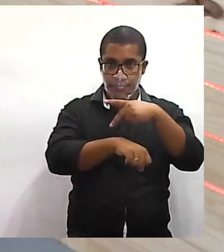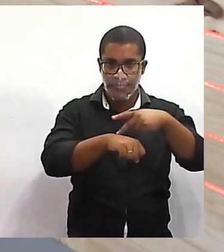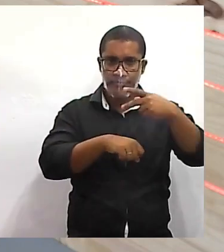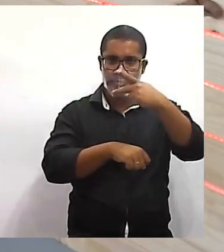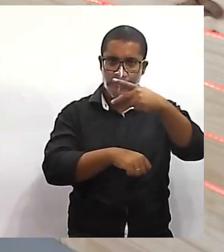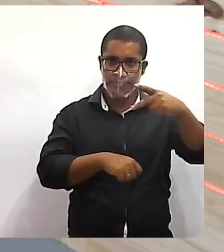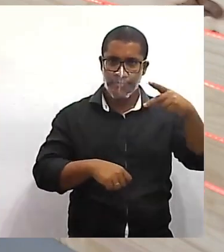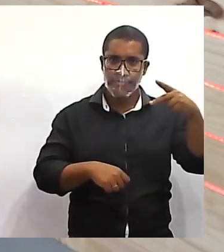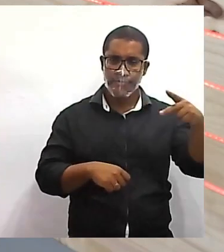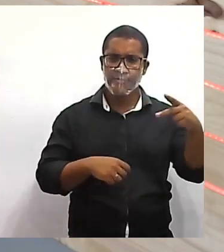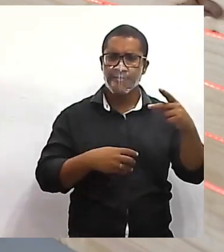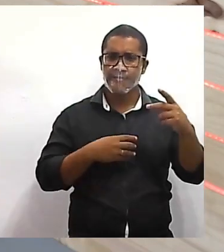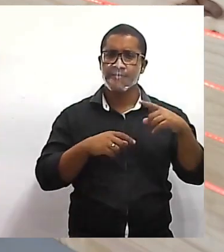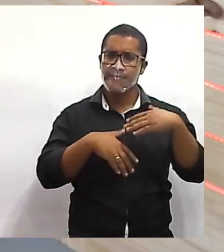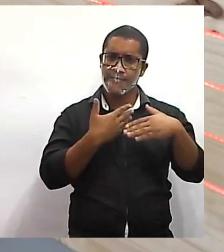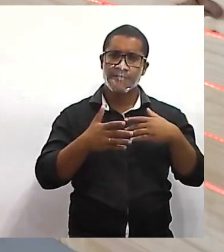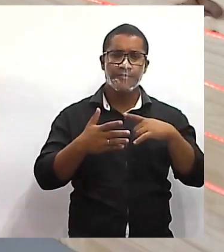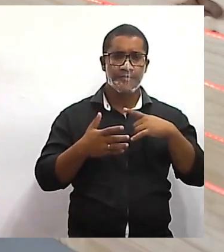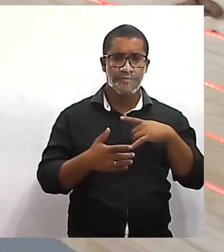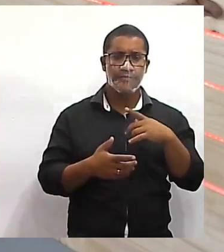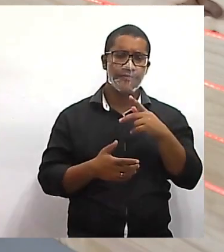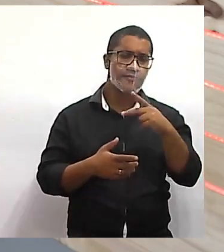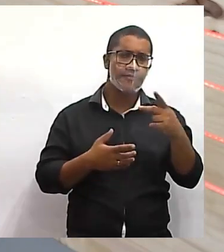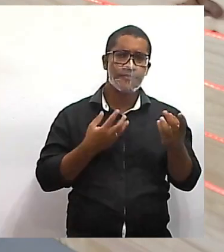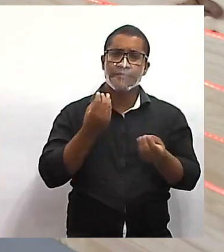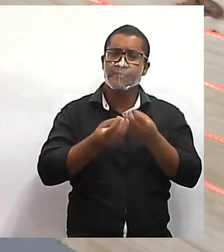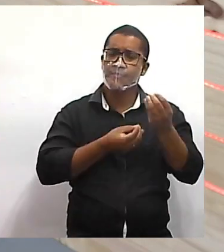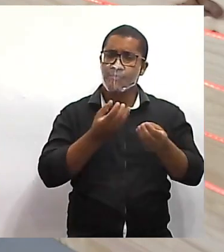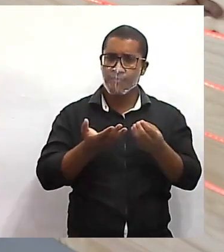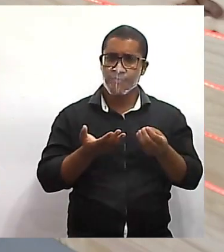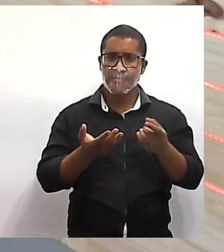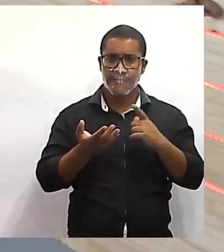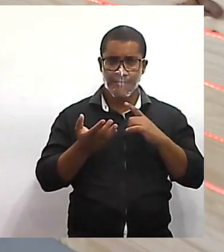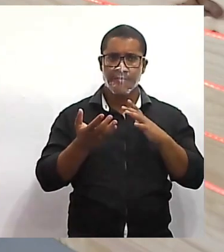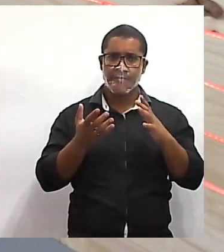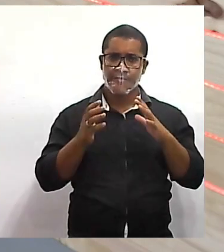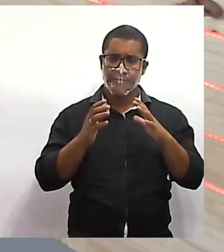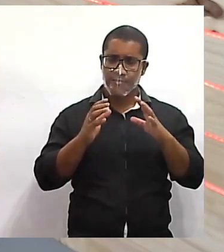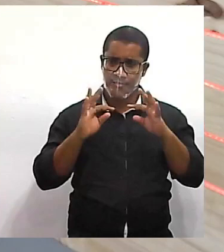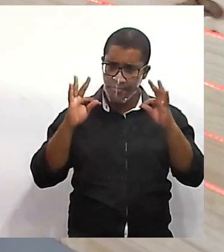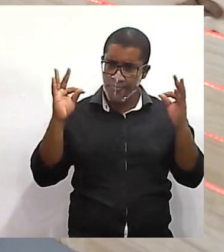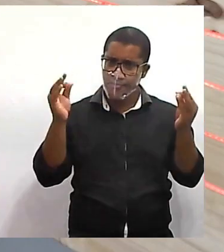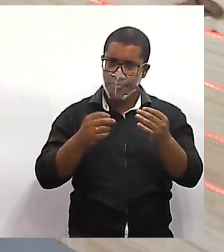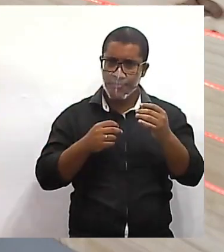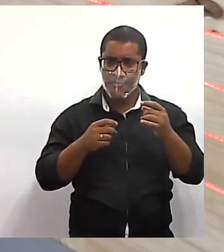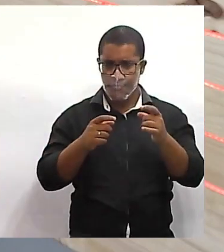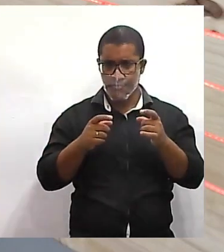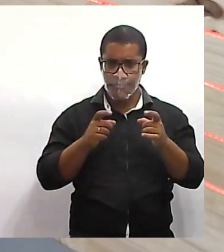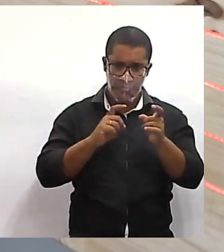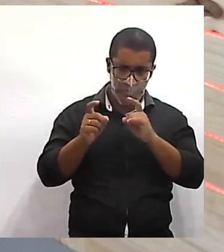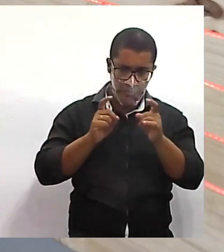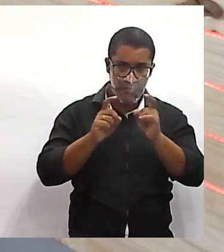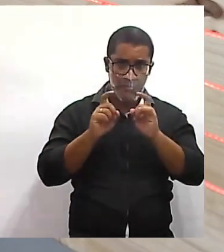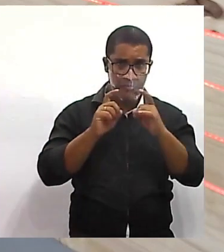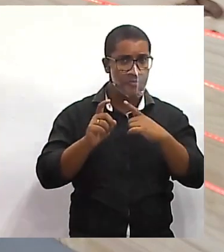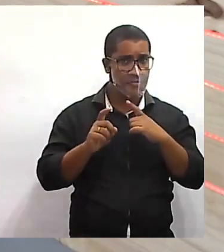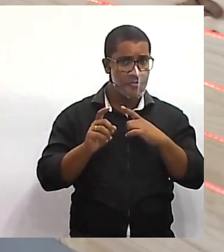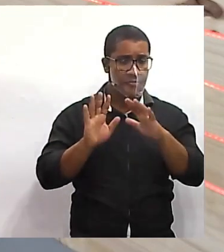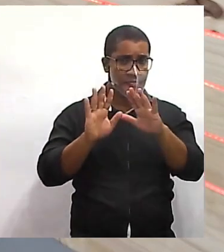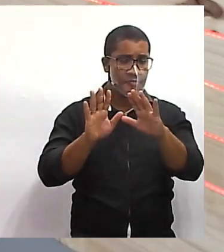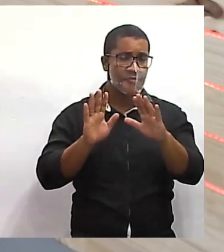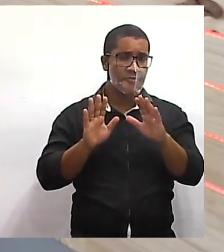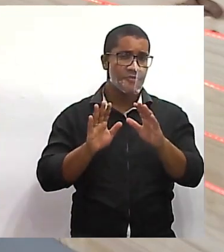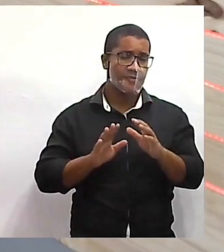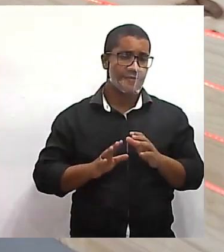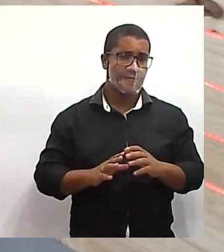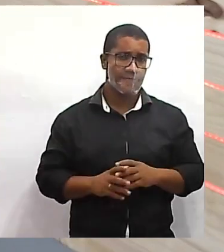questão do projeto político-pedagógico, que é um questionamento comum, mas que ela vai